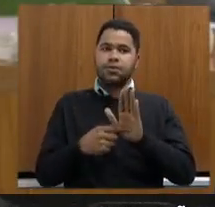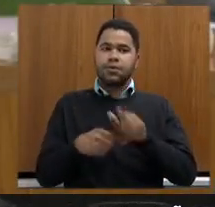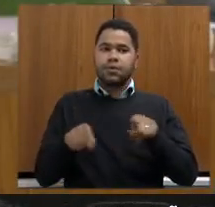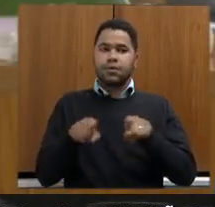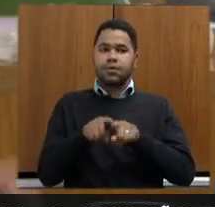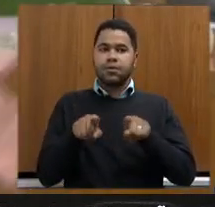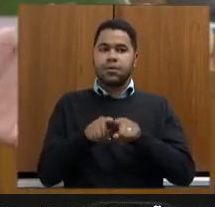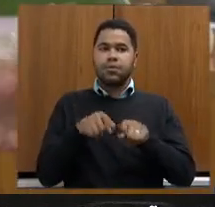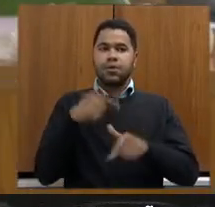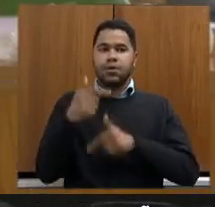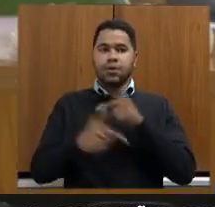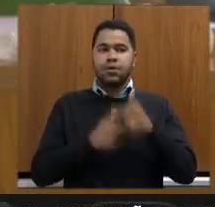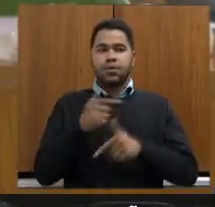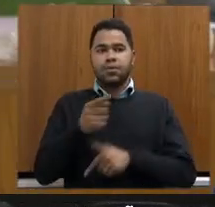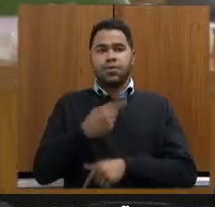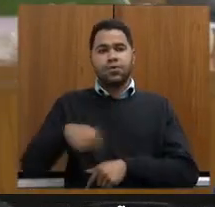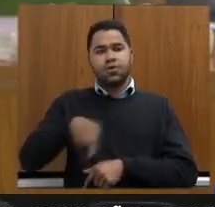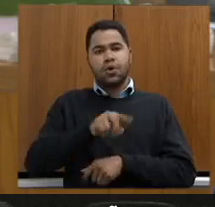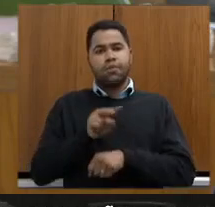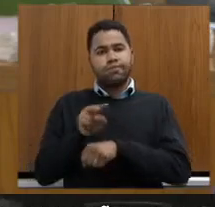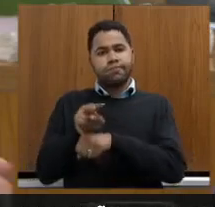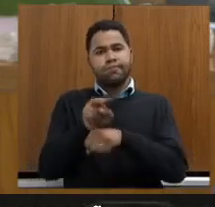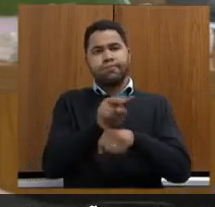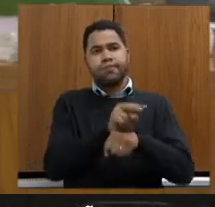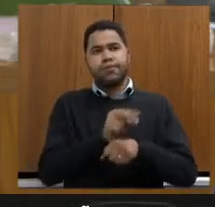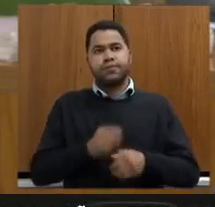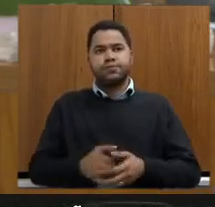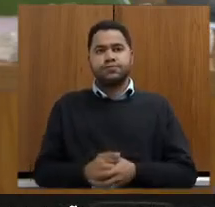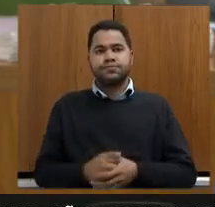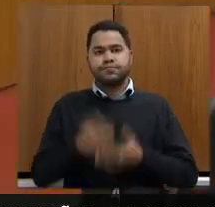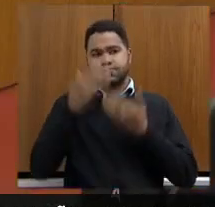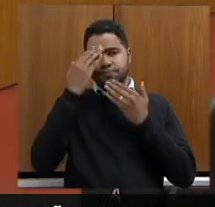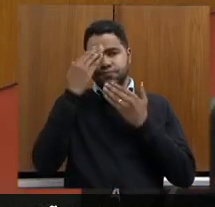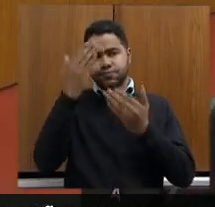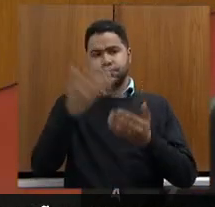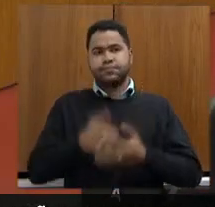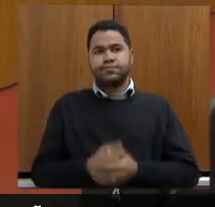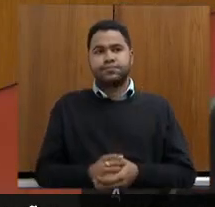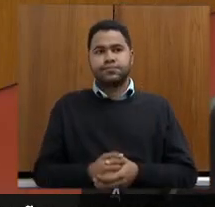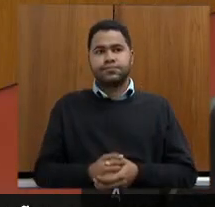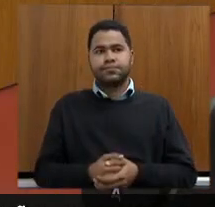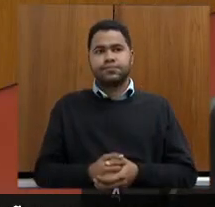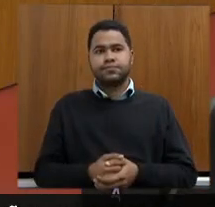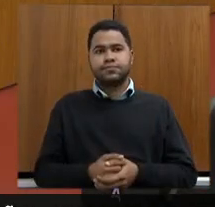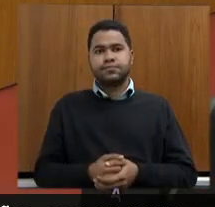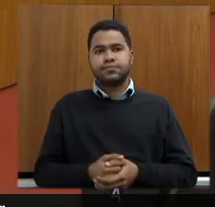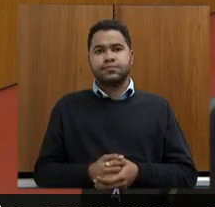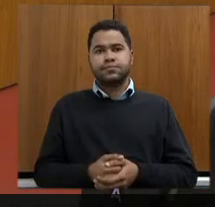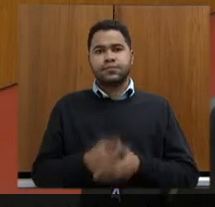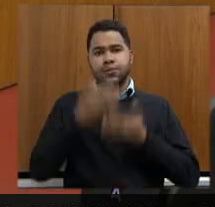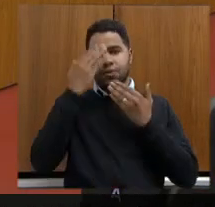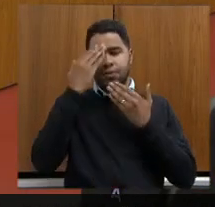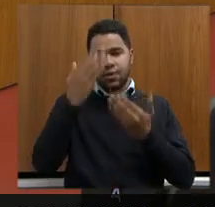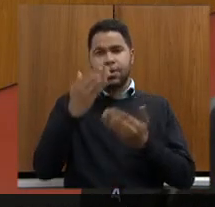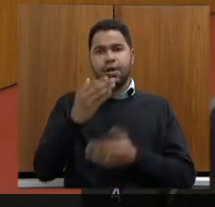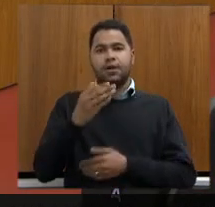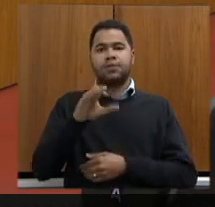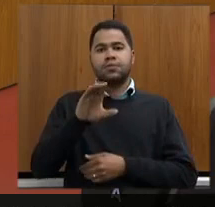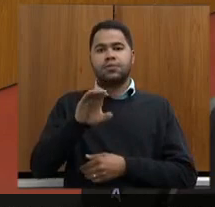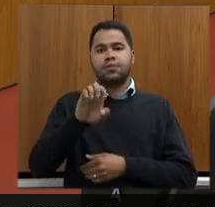e tenham esse trabalho que o nosso trabalho de bom obrigada obrigado querida felizes